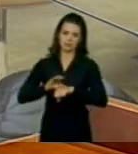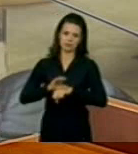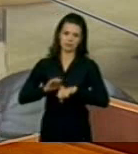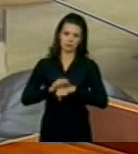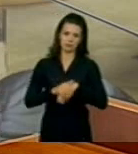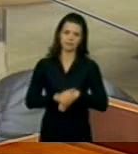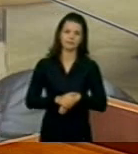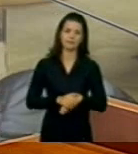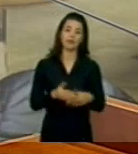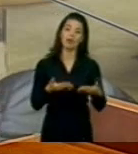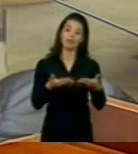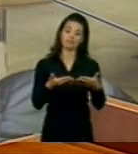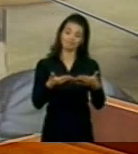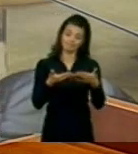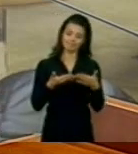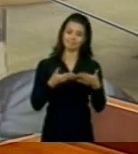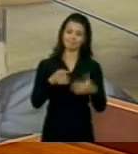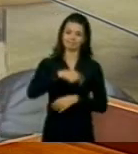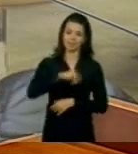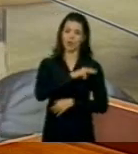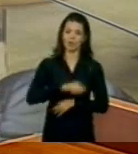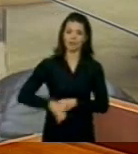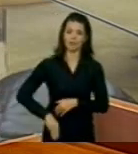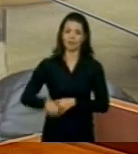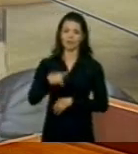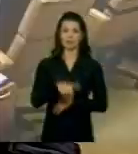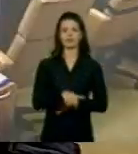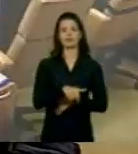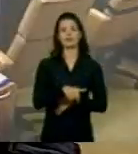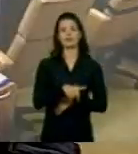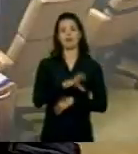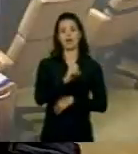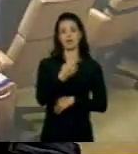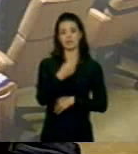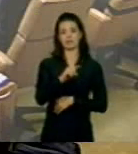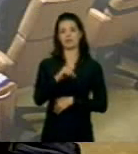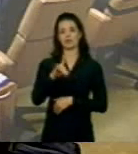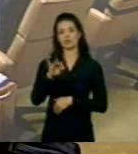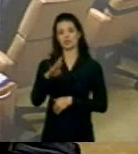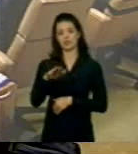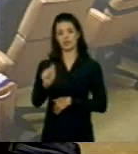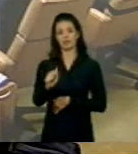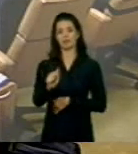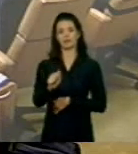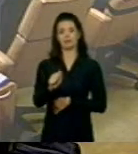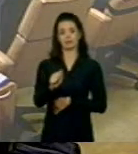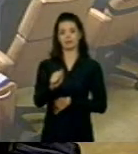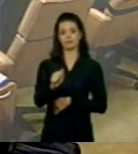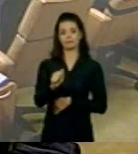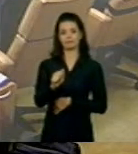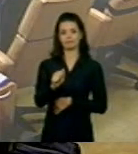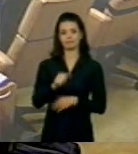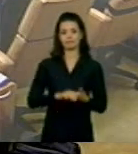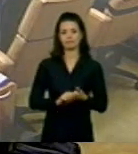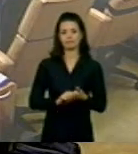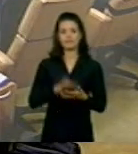Senado Federal pede a Vossas Excelências que, nessa ação direta, julguem-na parcialmente procedente, para